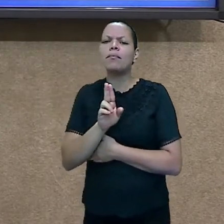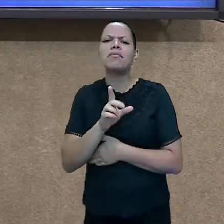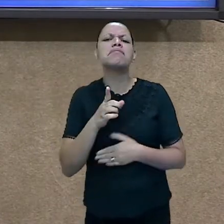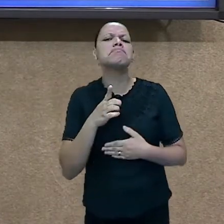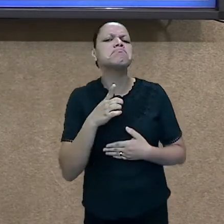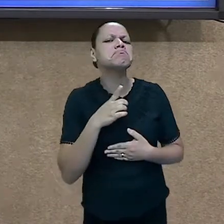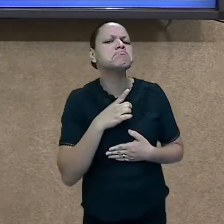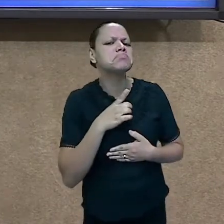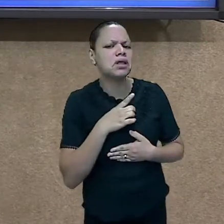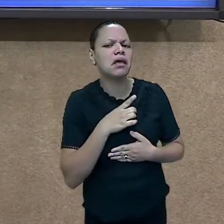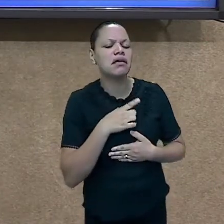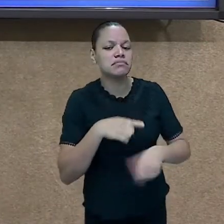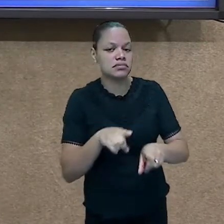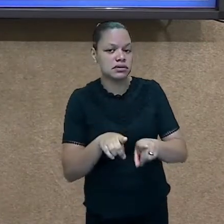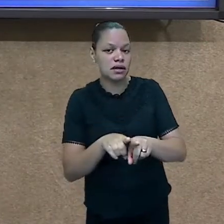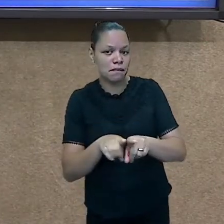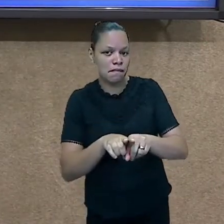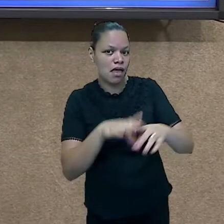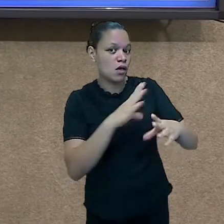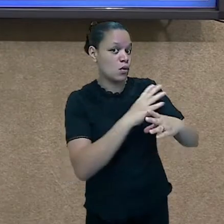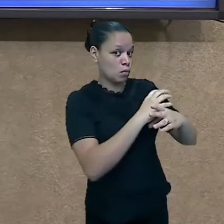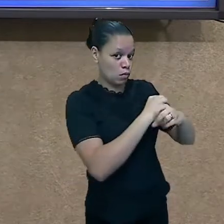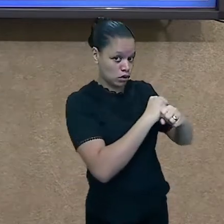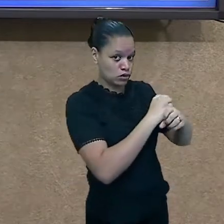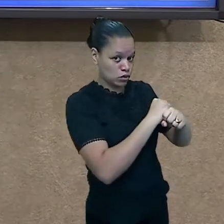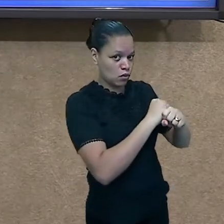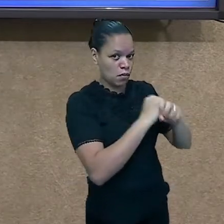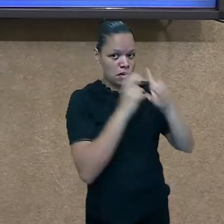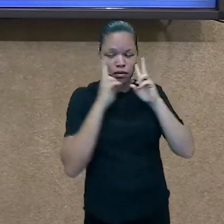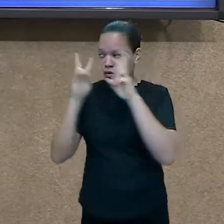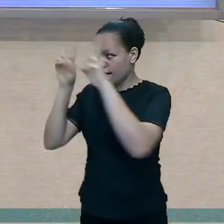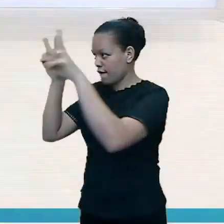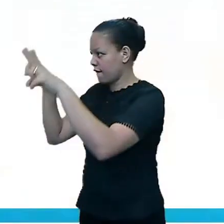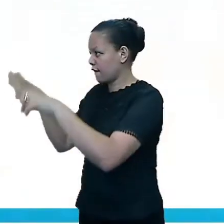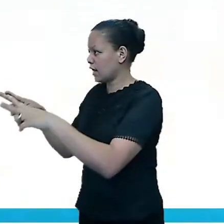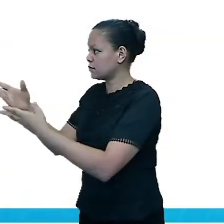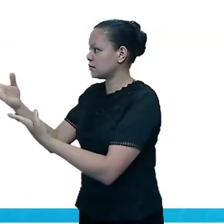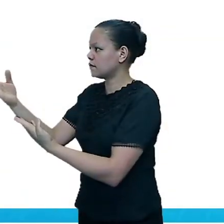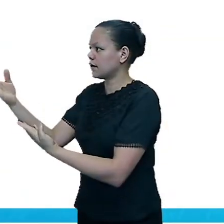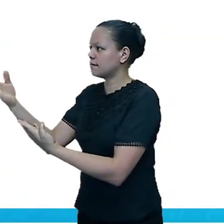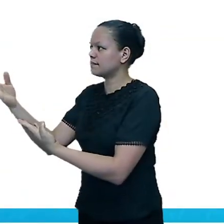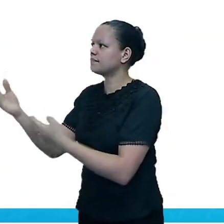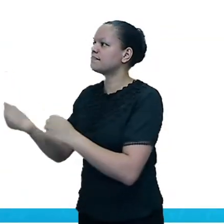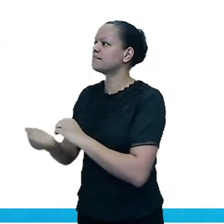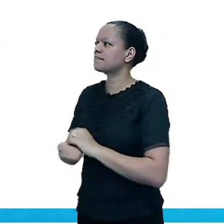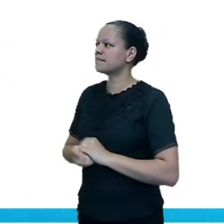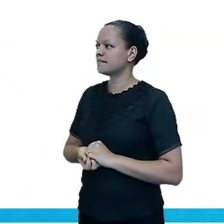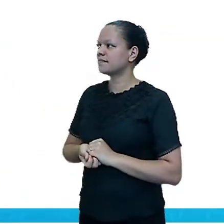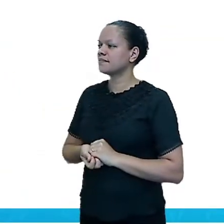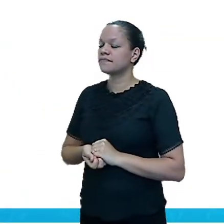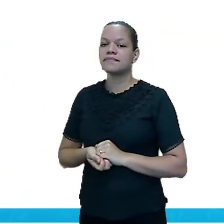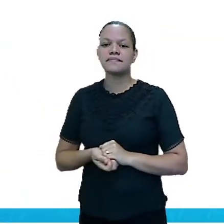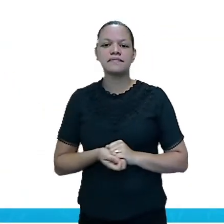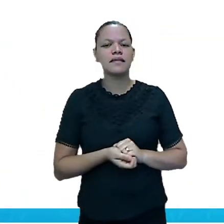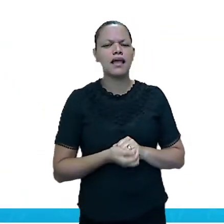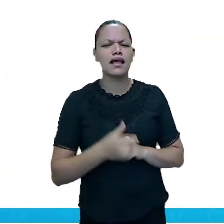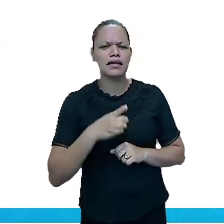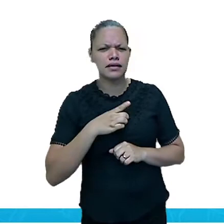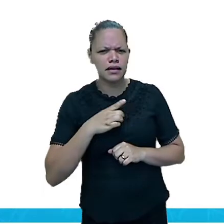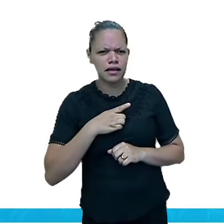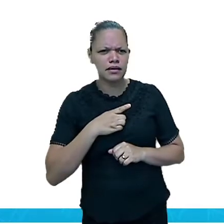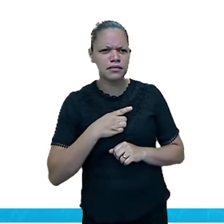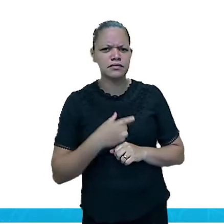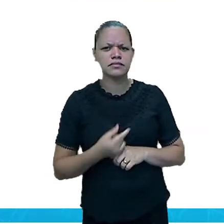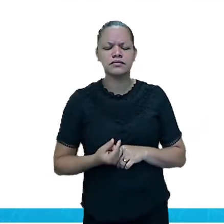uma dessas letras. Vamos olhar cada uma delas. Então, eles colocaram a letra I,